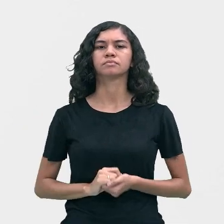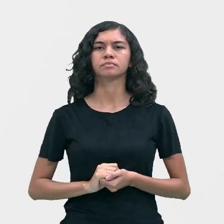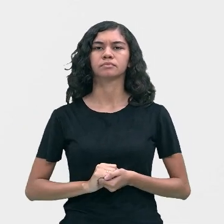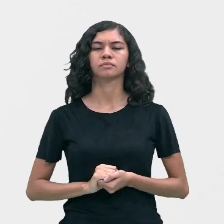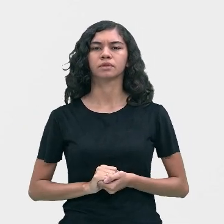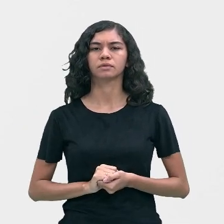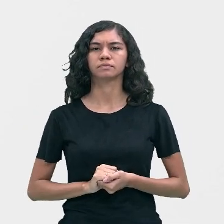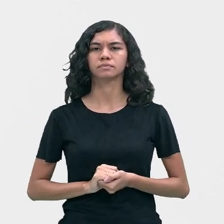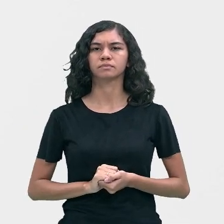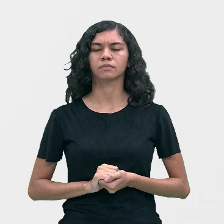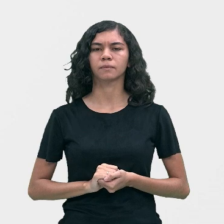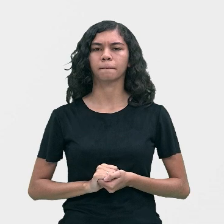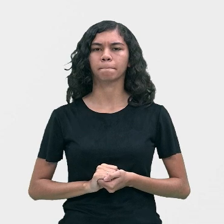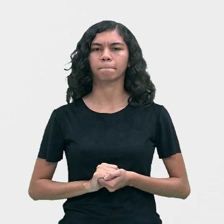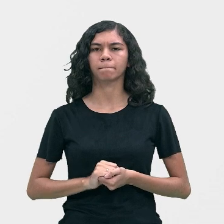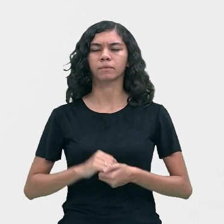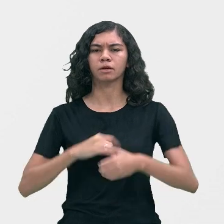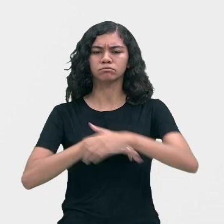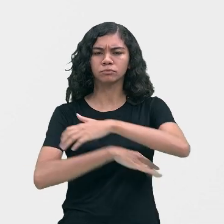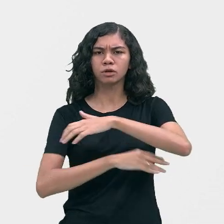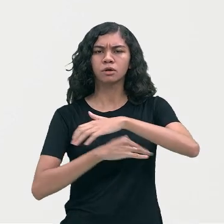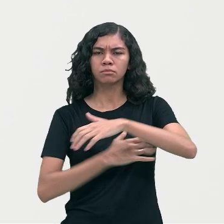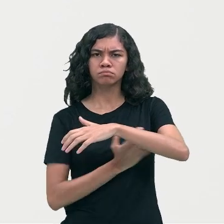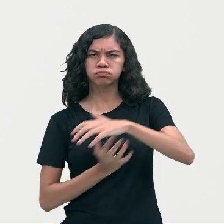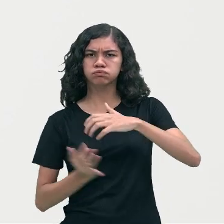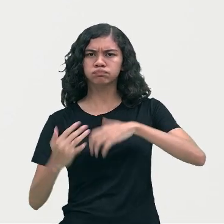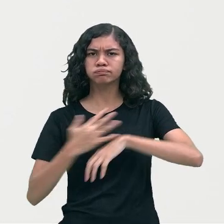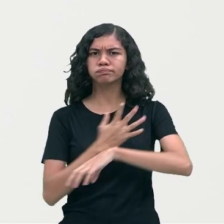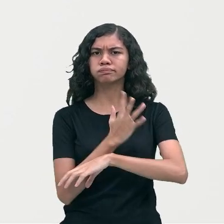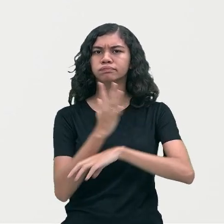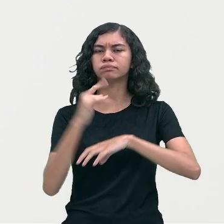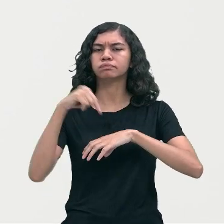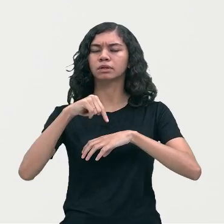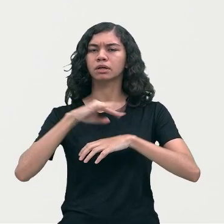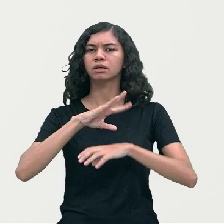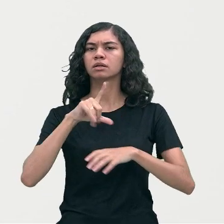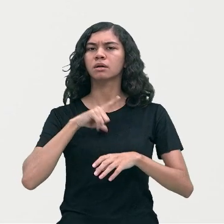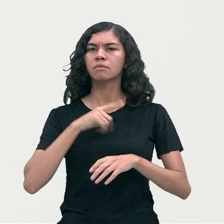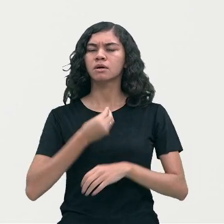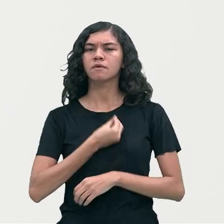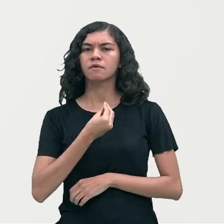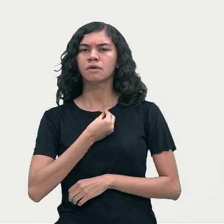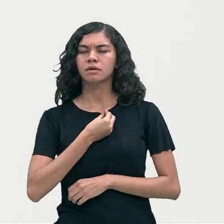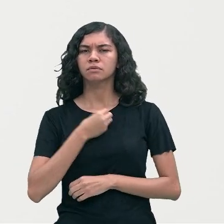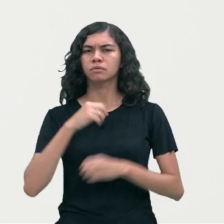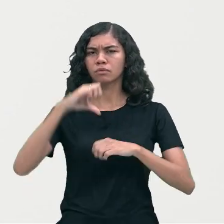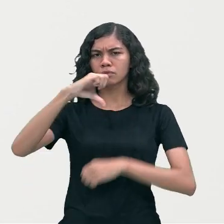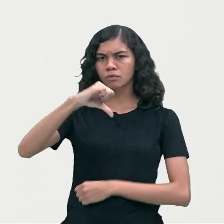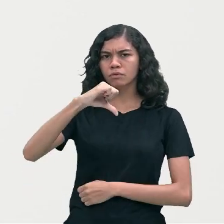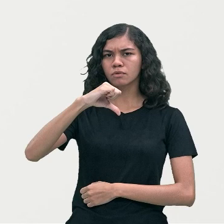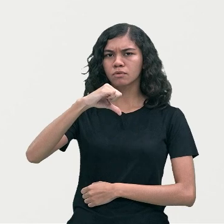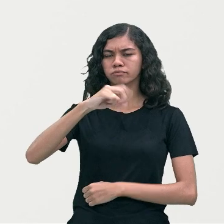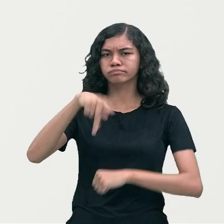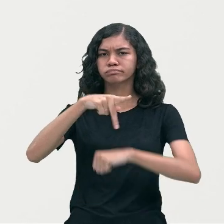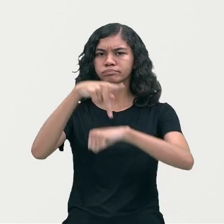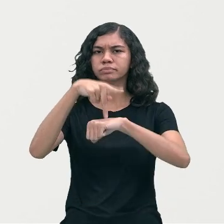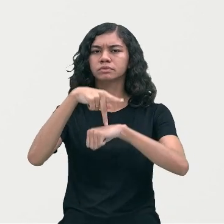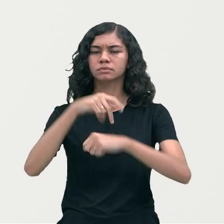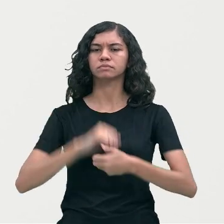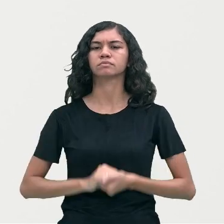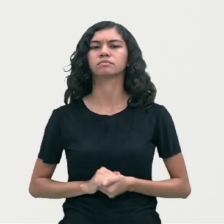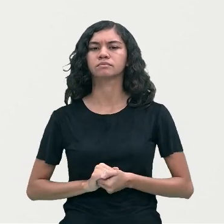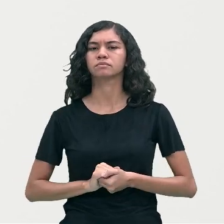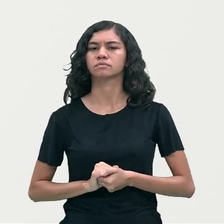bioma amazônico ele vai estar presente dentro de 9 países da América do Sul. Quem são esses países?